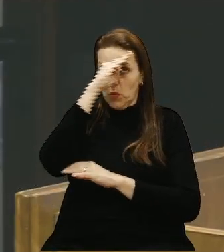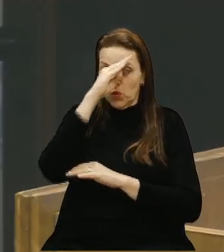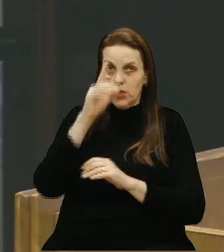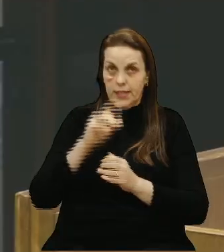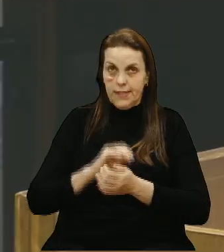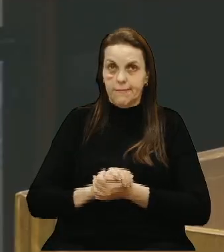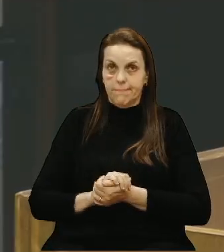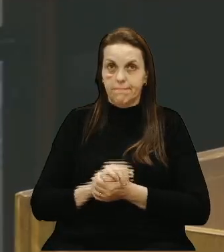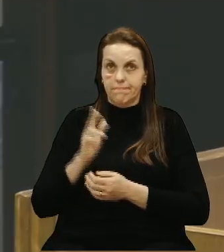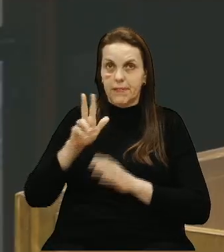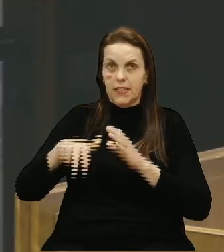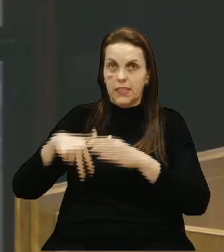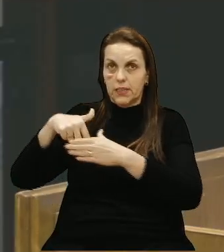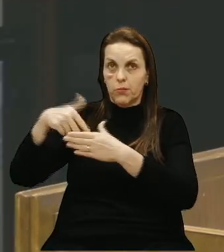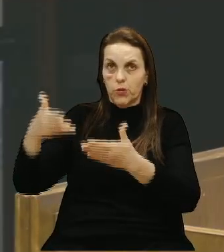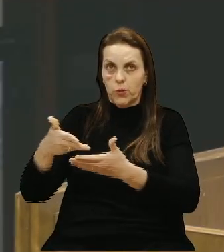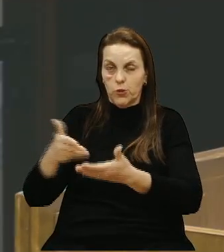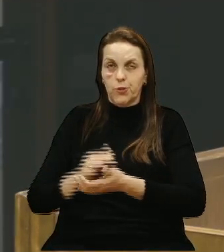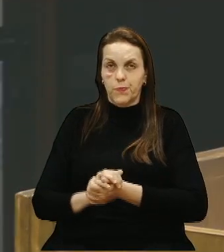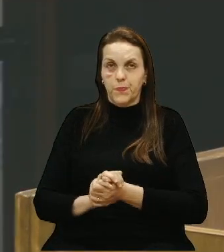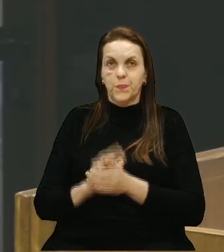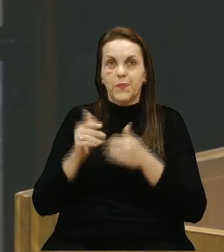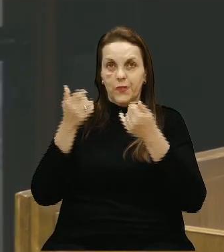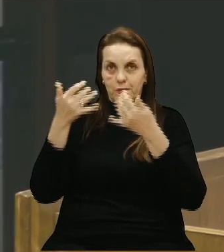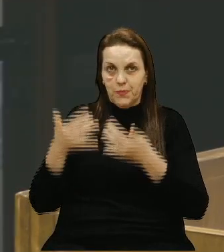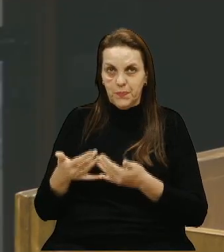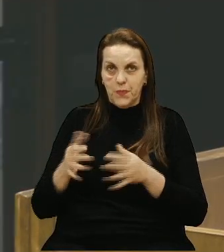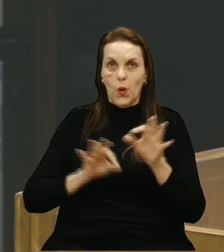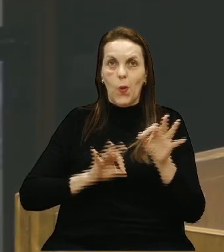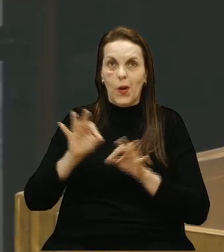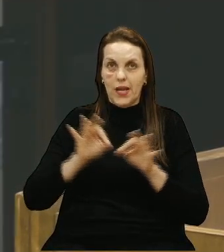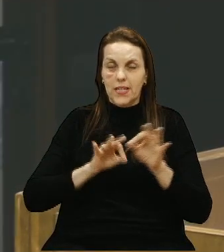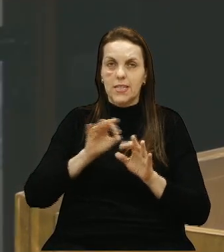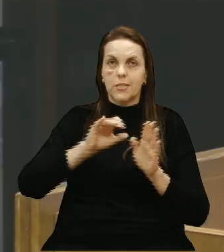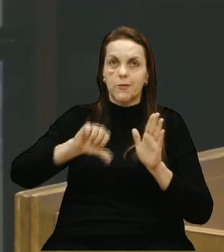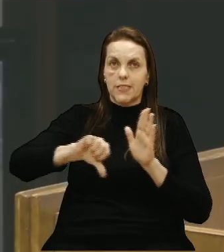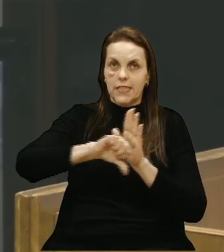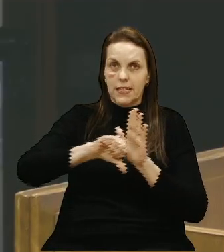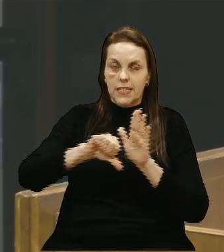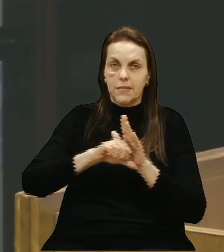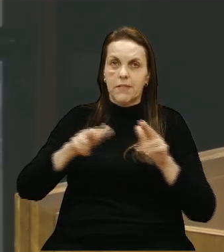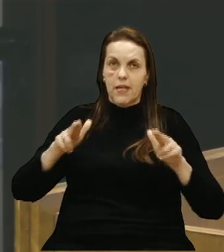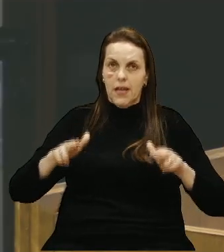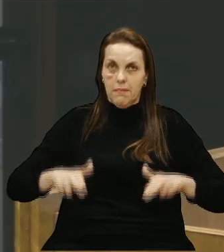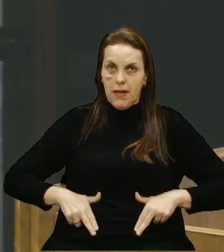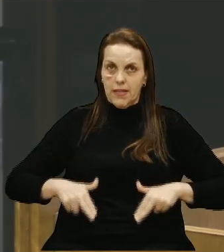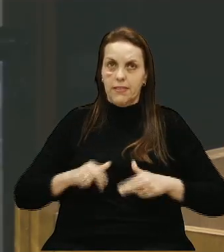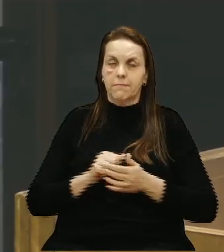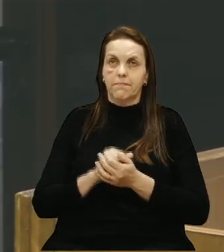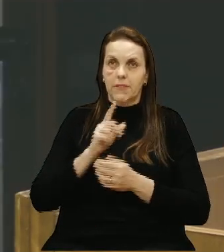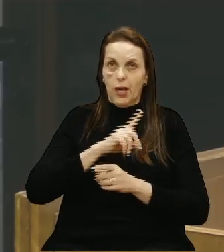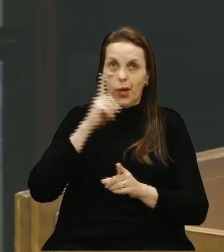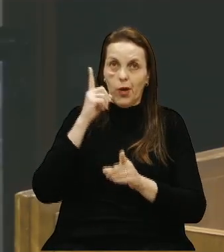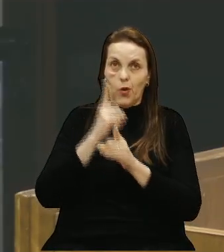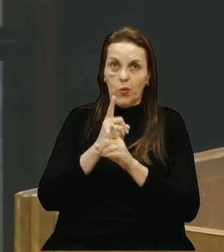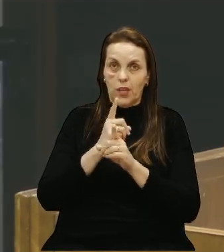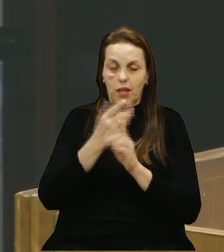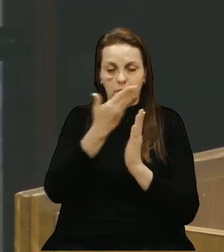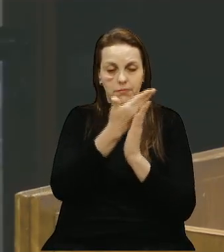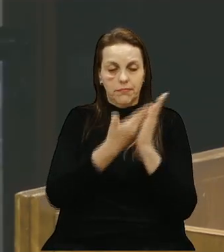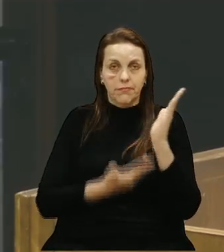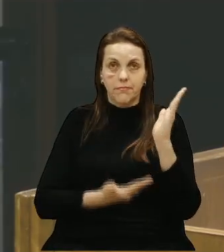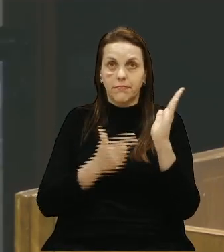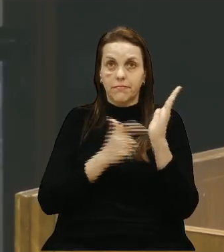nessa tribuna. Vamos lá. Organização criminosa e armada. Foi encontrada uma minuta de um